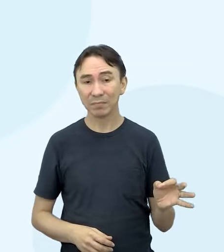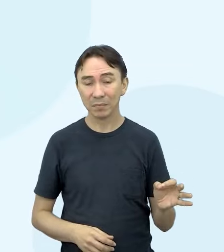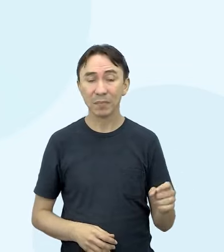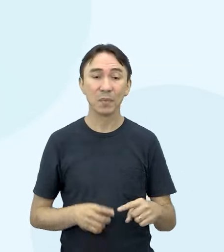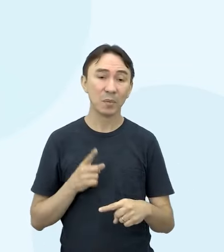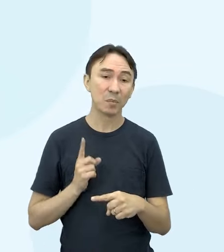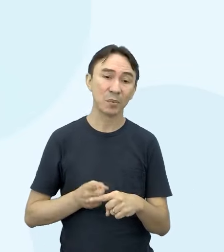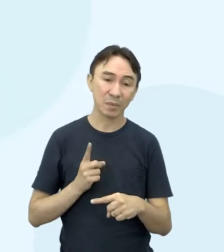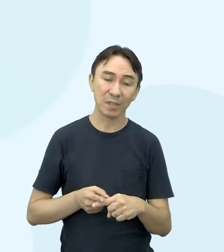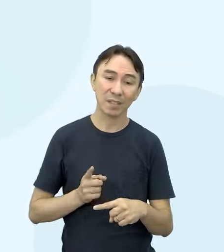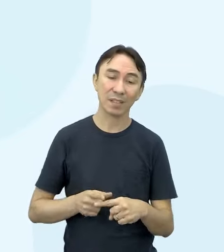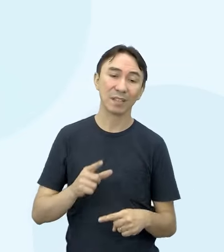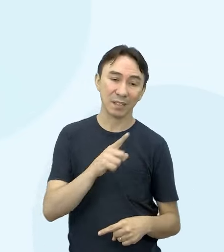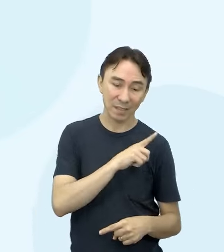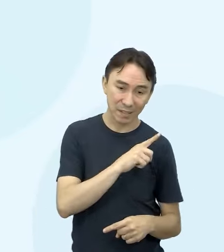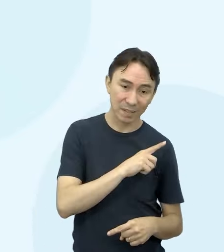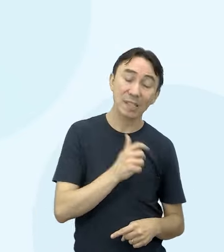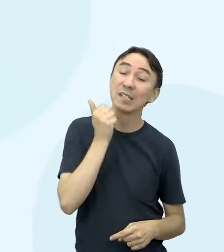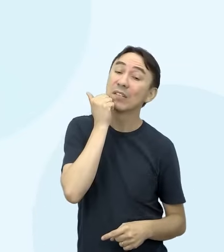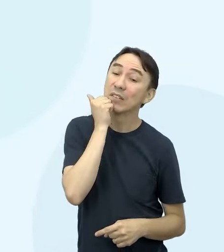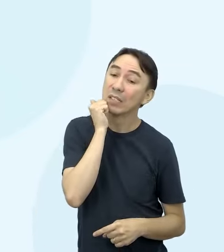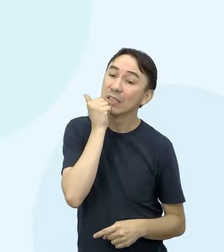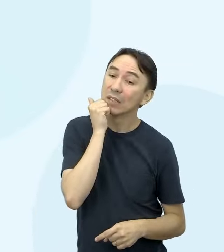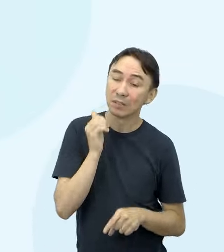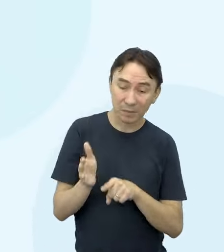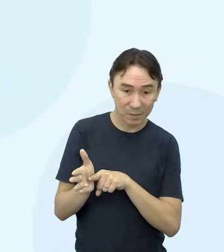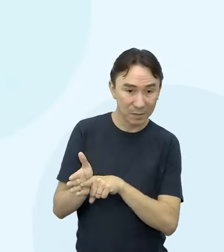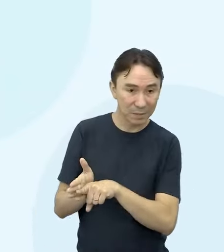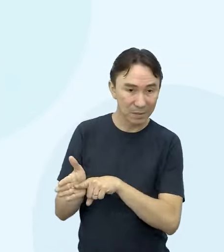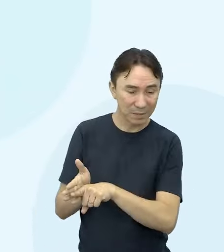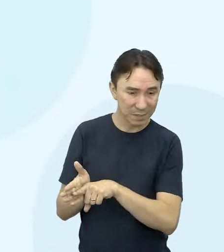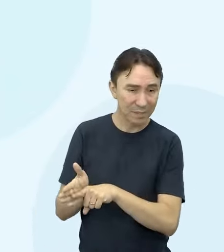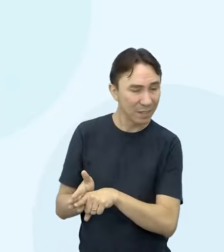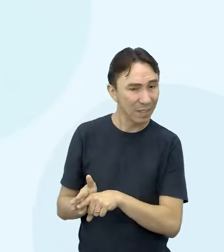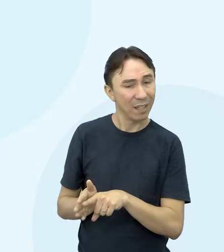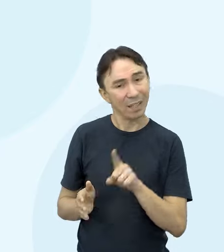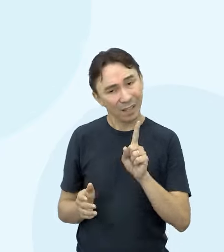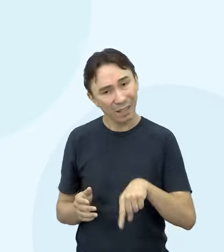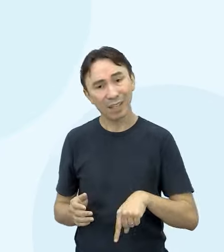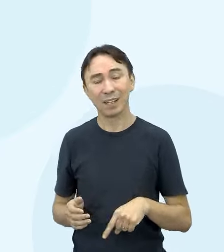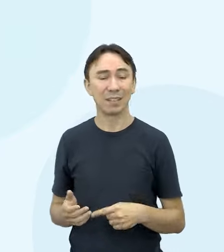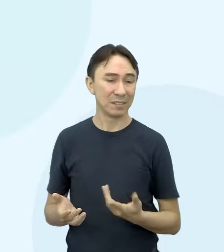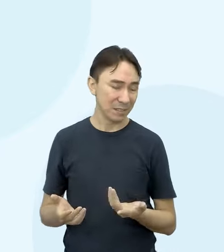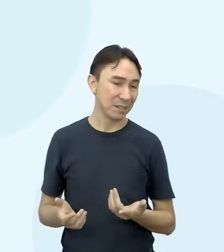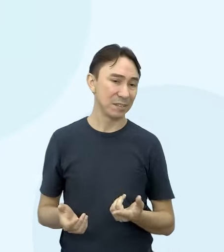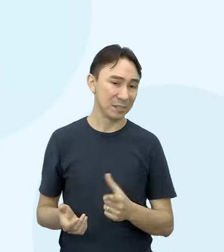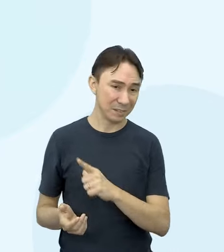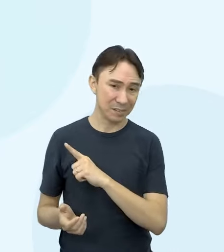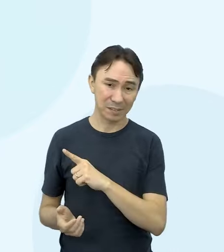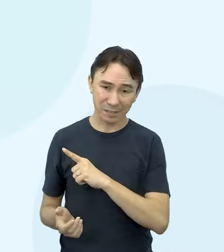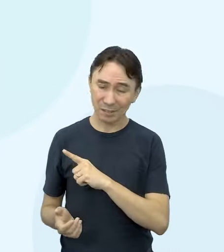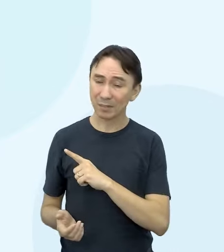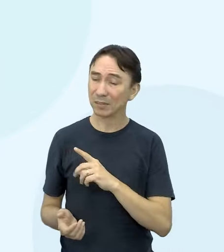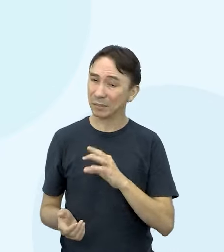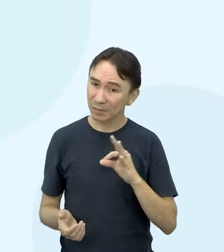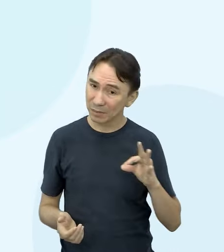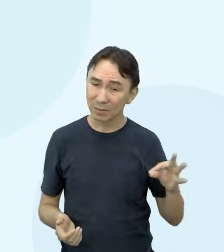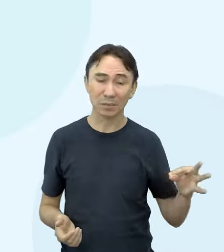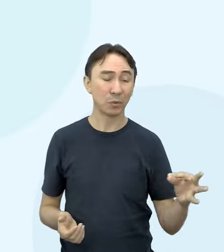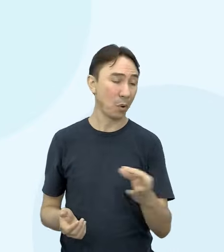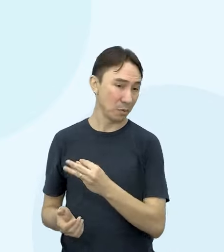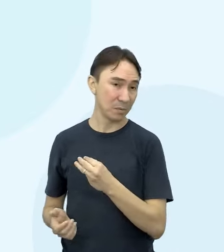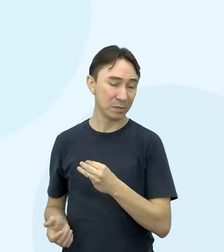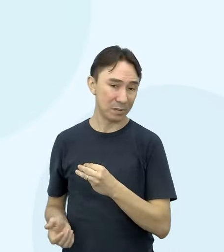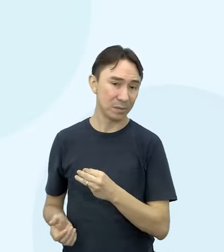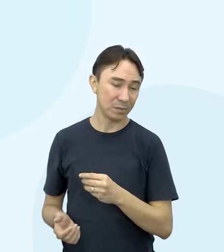do eixo da investigação científica, né, que são as linhas condutoras mesmo que perpassam aí, principalmente, e acho que fica